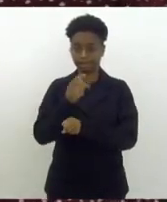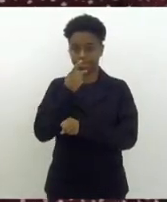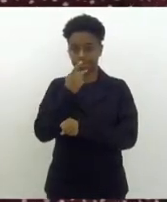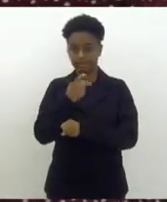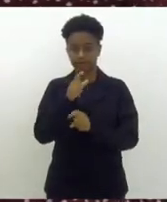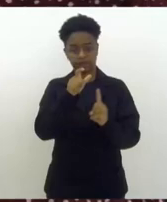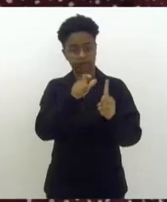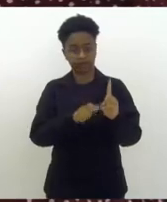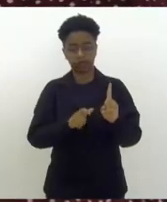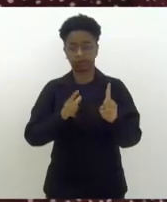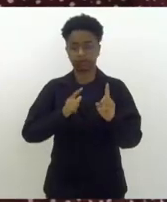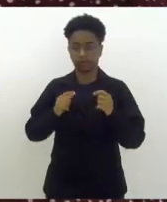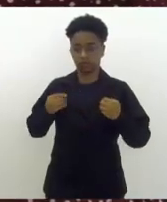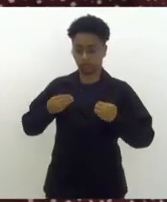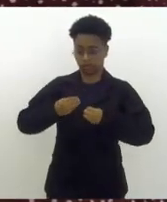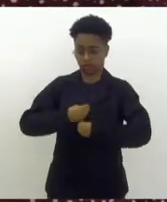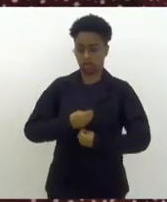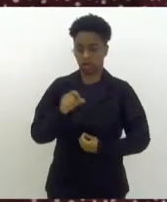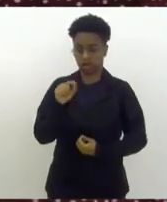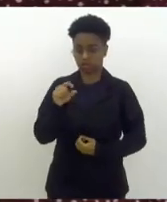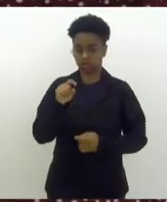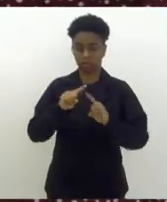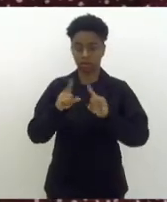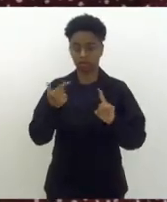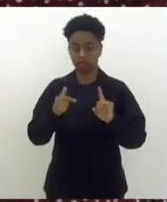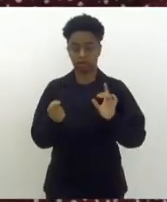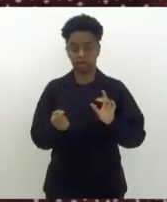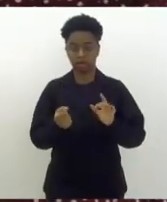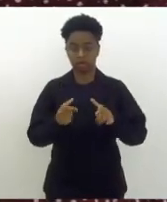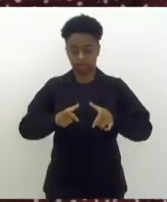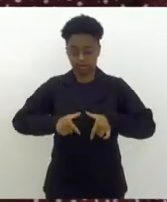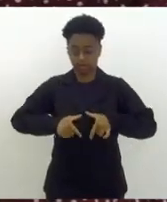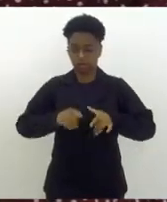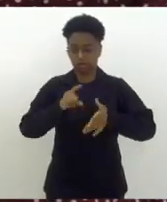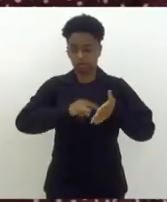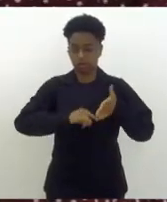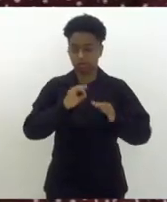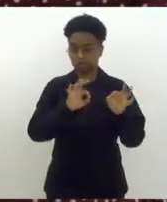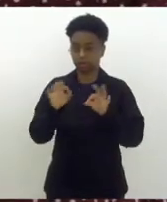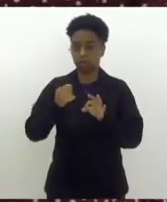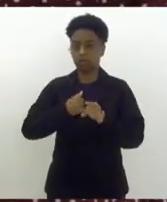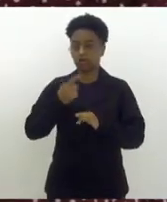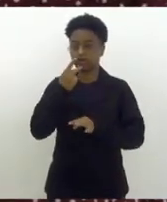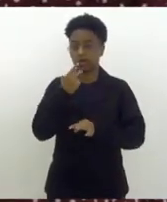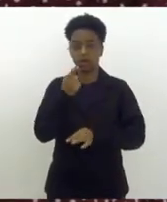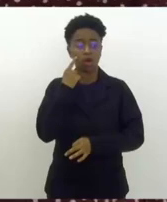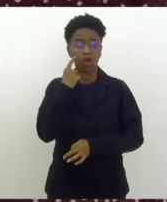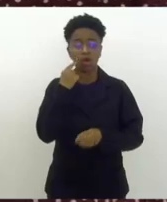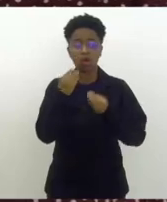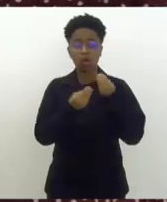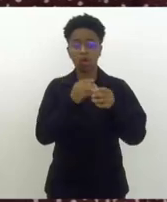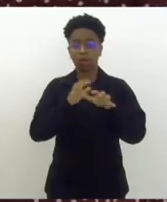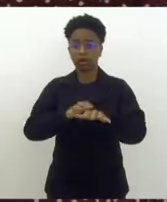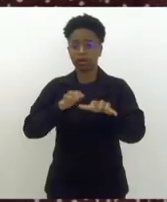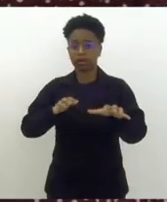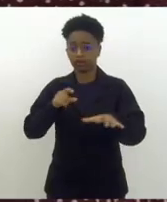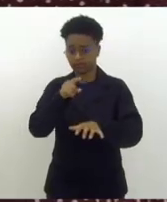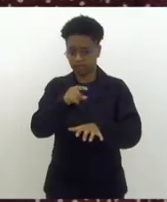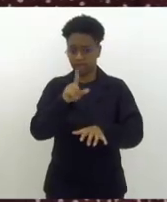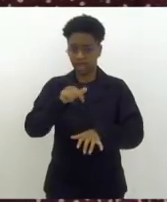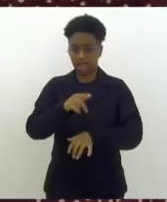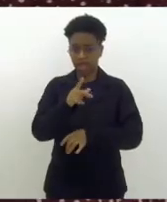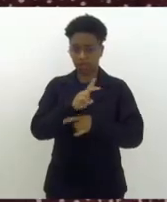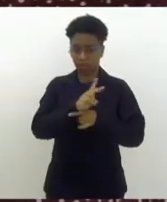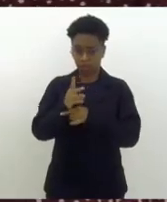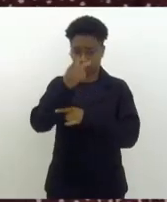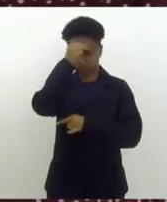cidadão que tava de colete Azul sem qualquer identificação e perguntei a ele amigo olha o engarrafamento que vocês estão causando o senhor é guarda municipal